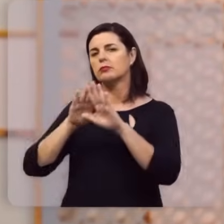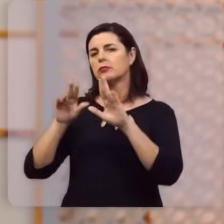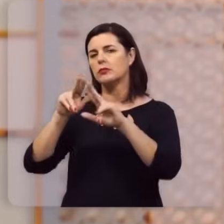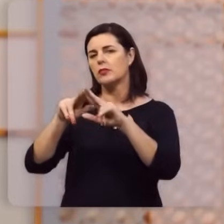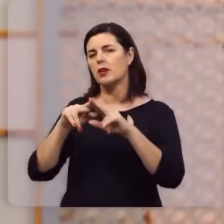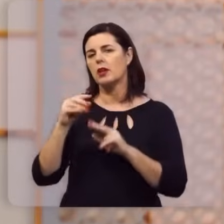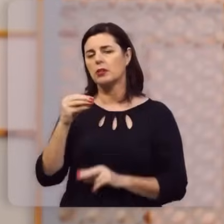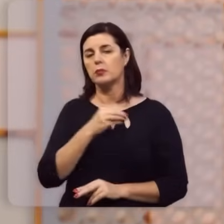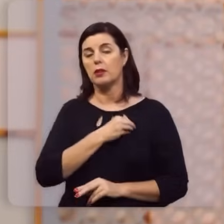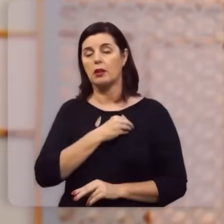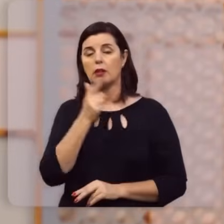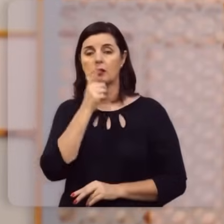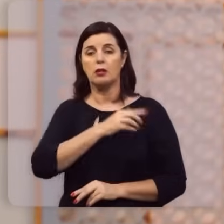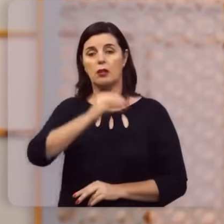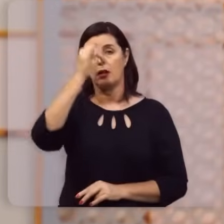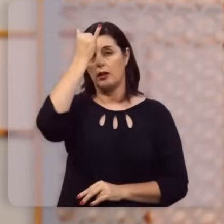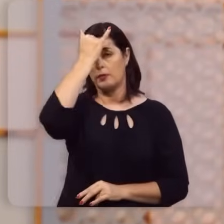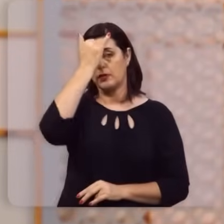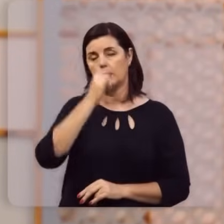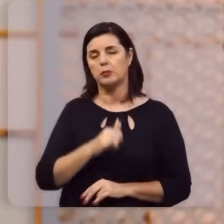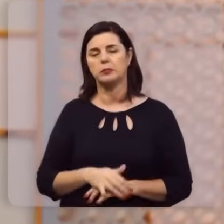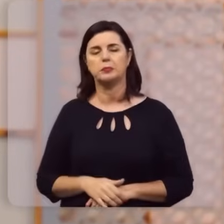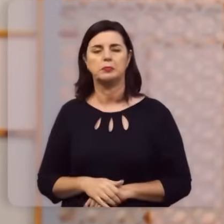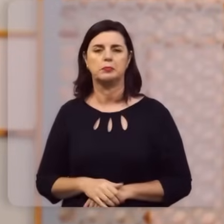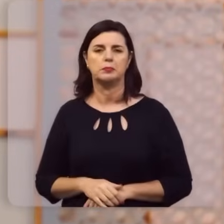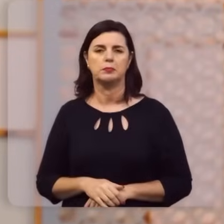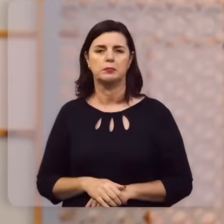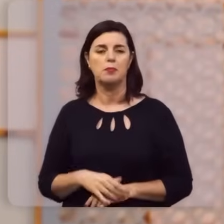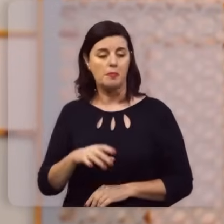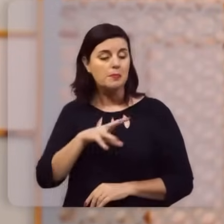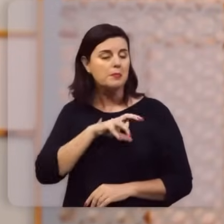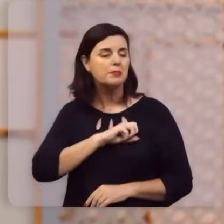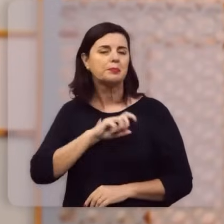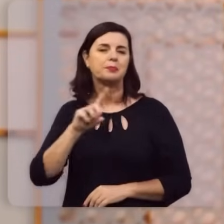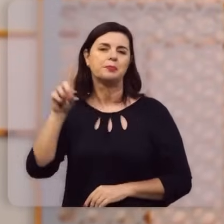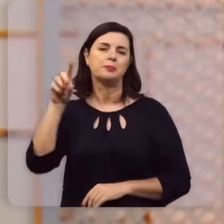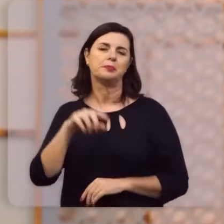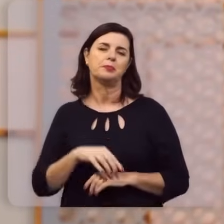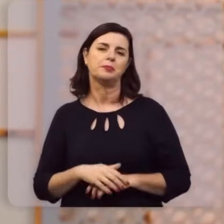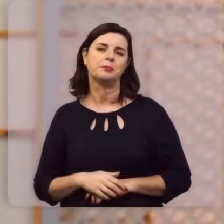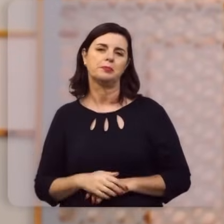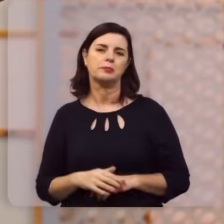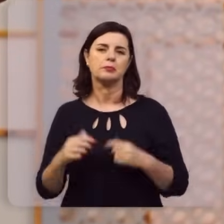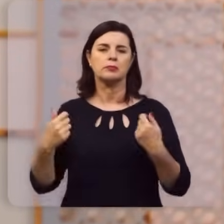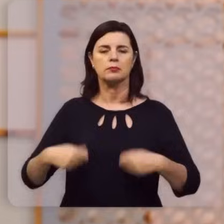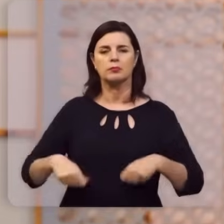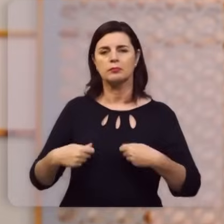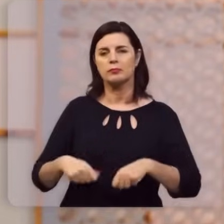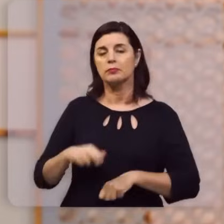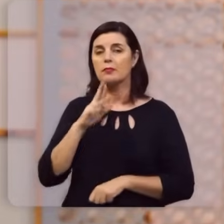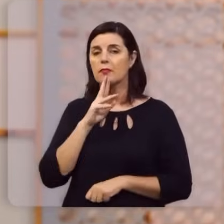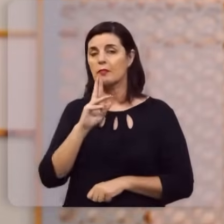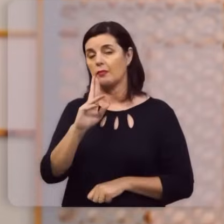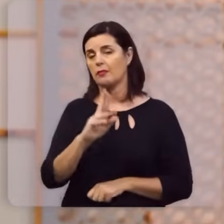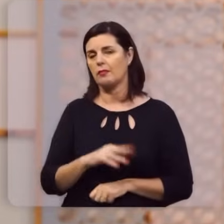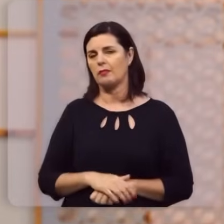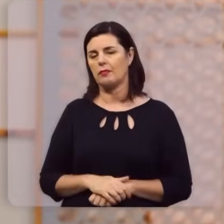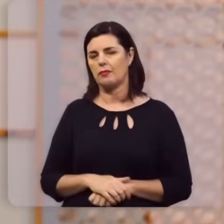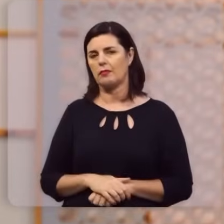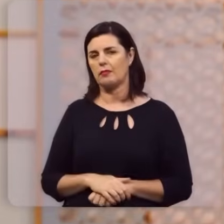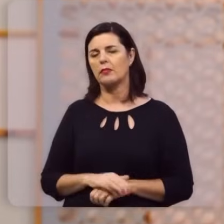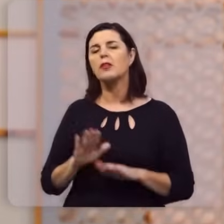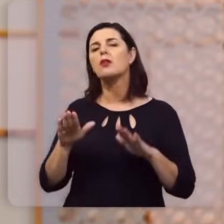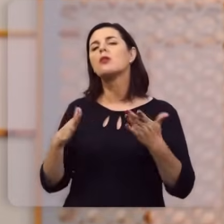por um pecador que se arrepende esse amor de Deus precisa de uma resposta